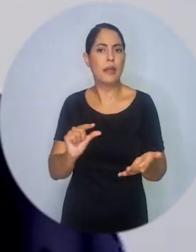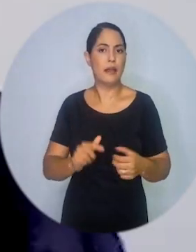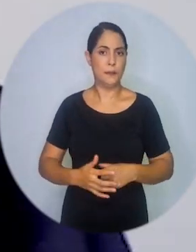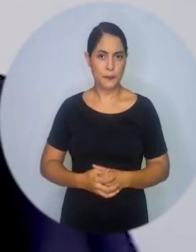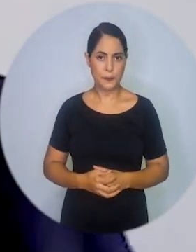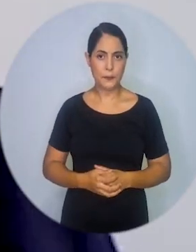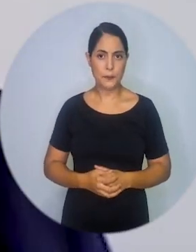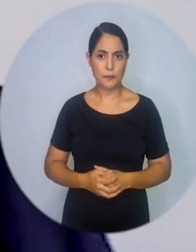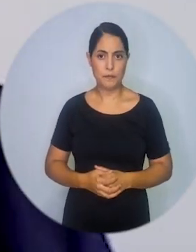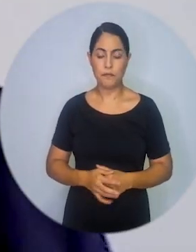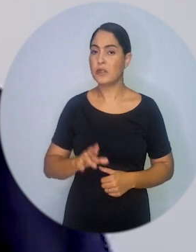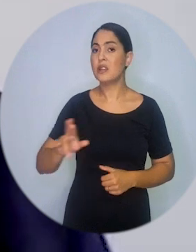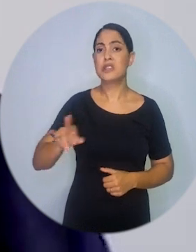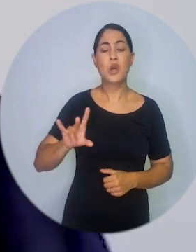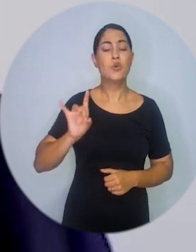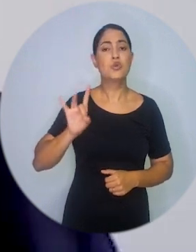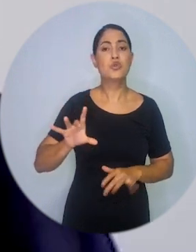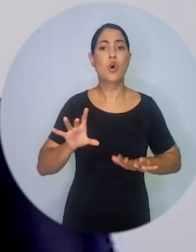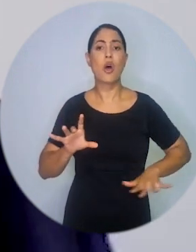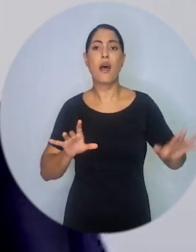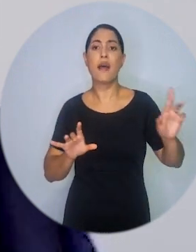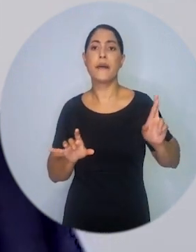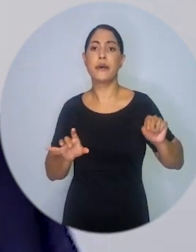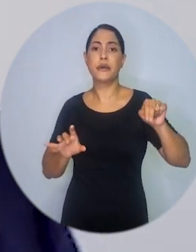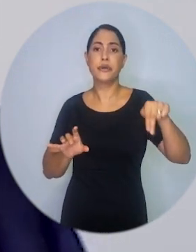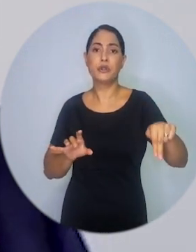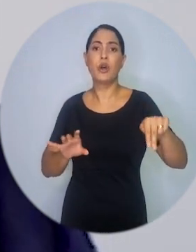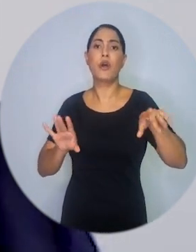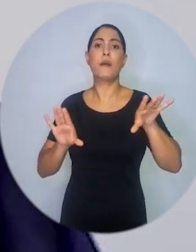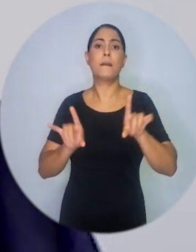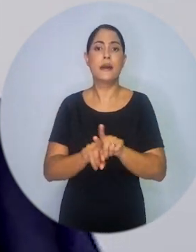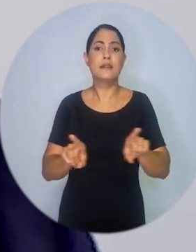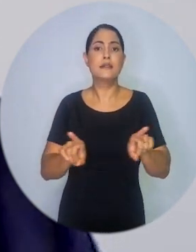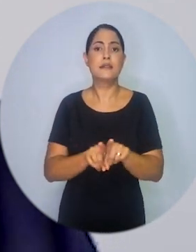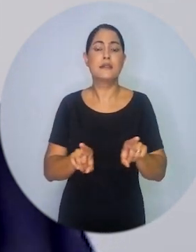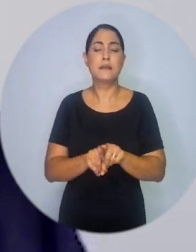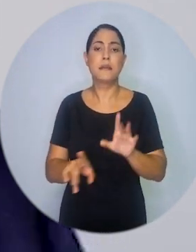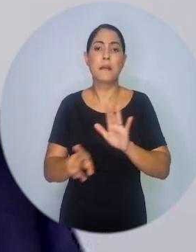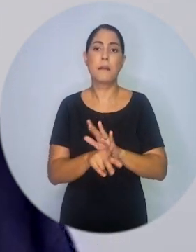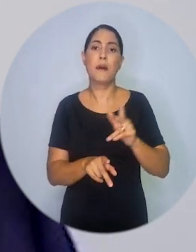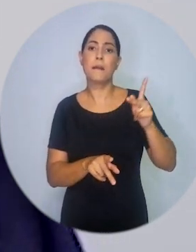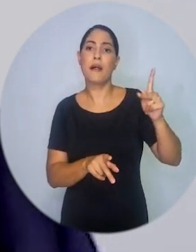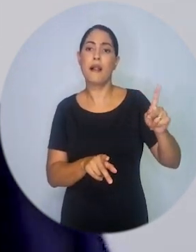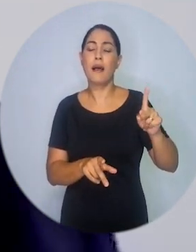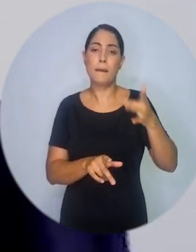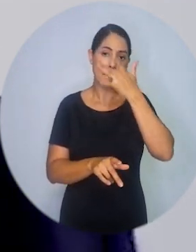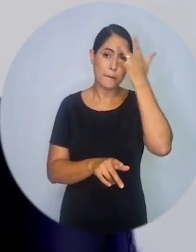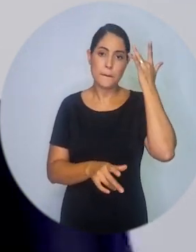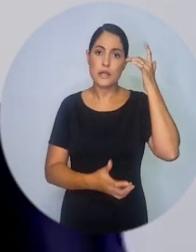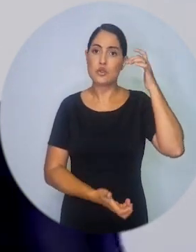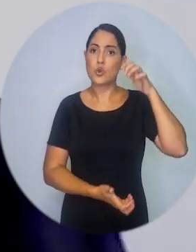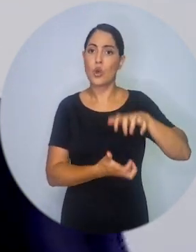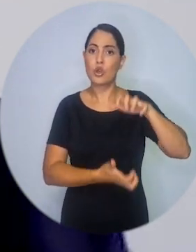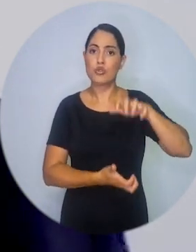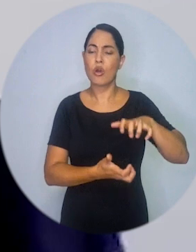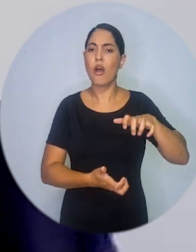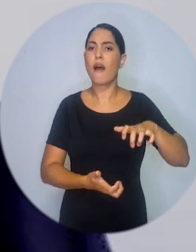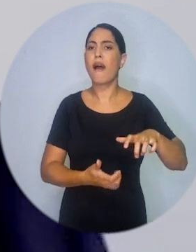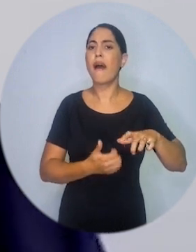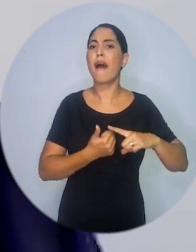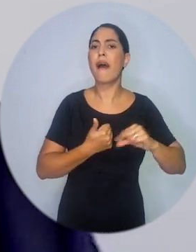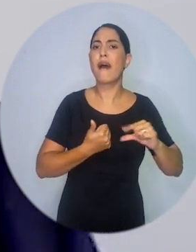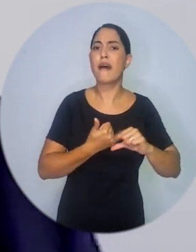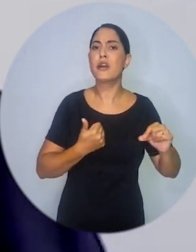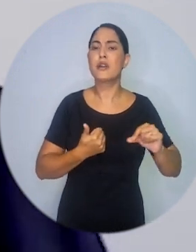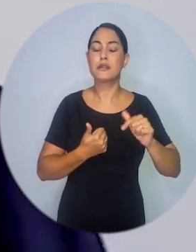Não só pela questão específica do Rio Grande do Norte, mas por ser uma diretriz do próprio Estatuto da Pessoa Idosa, no